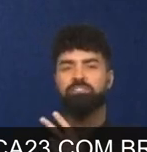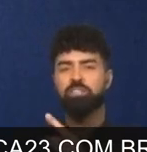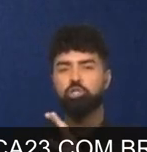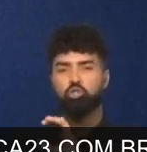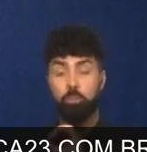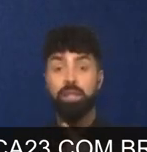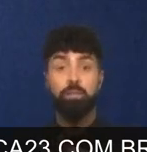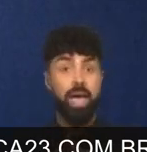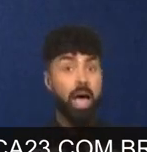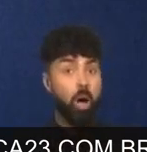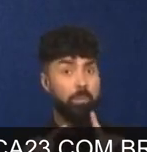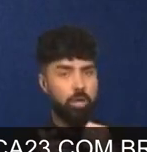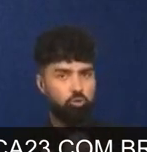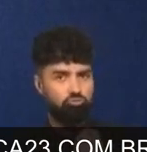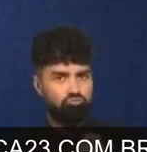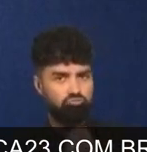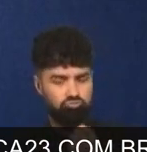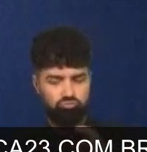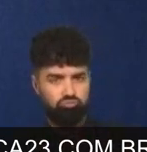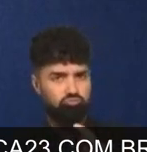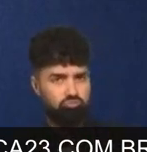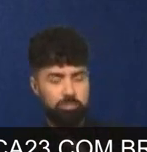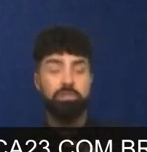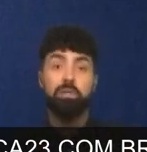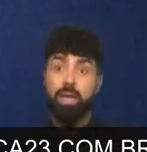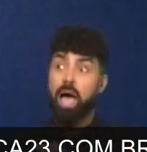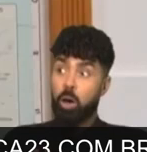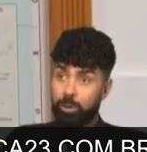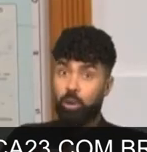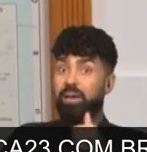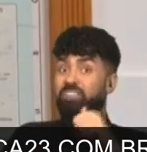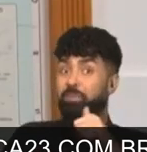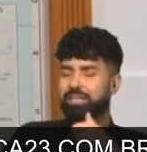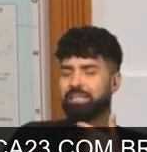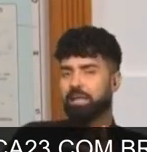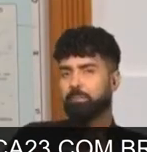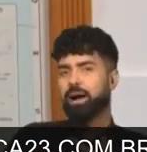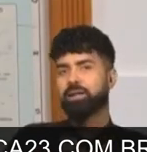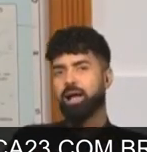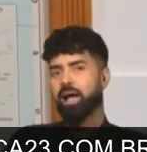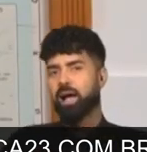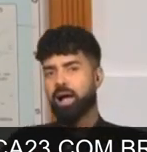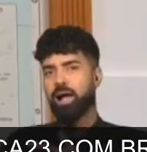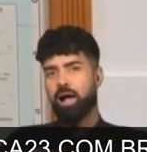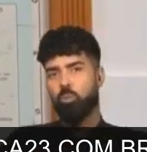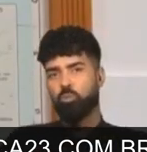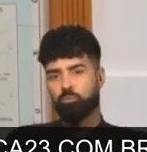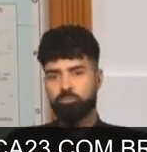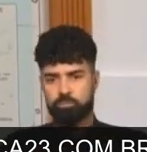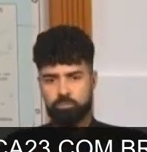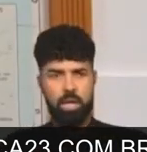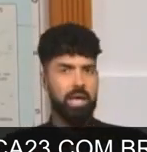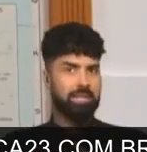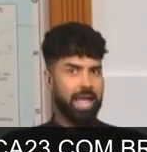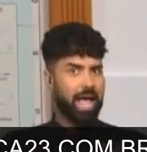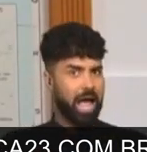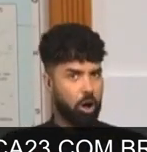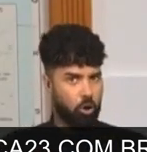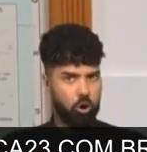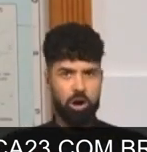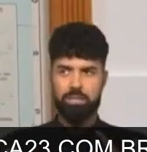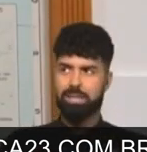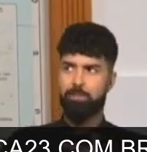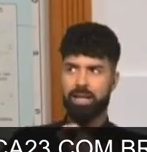carteira assinada e da presença feminina no campo. A gente também tem um trabalhador mais qualificado, a gente tem um trabalhador com